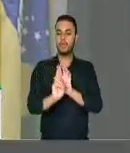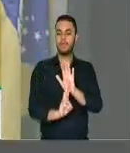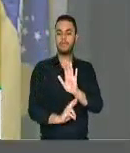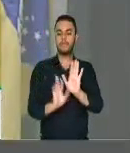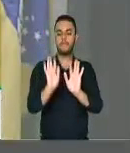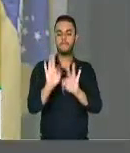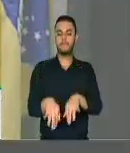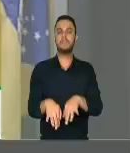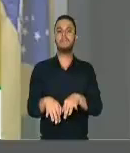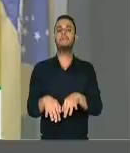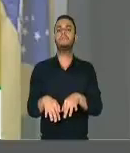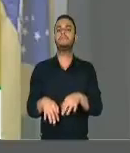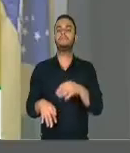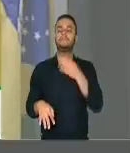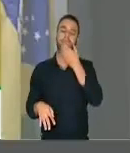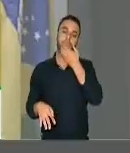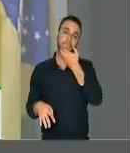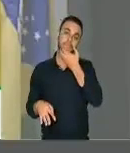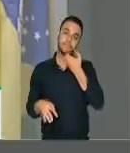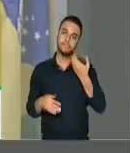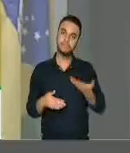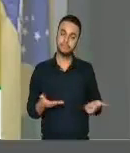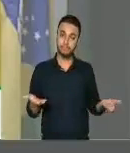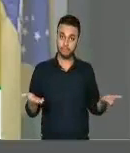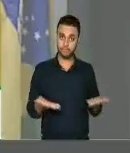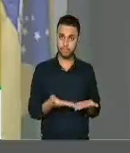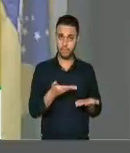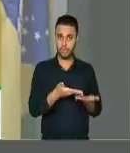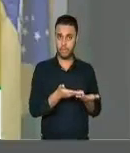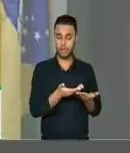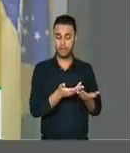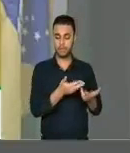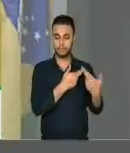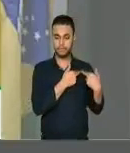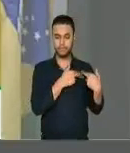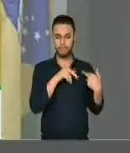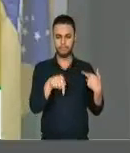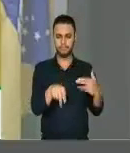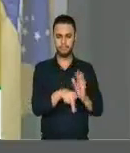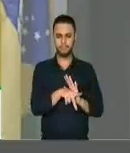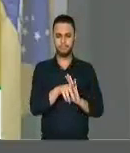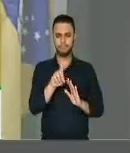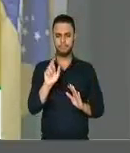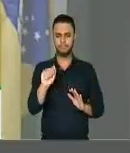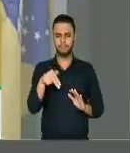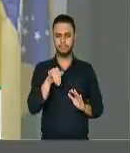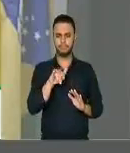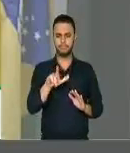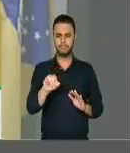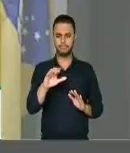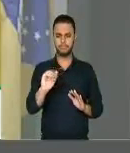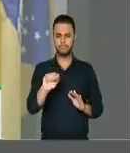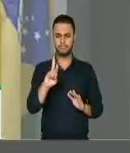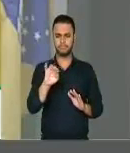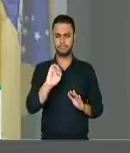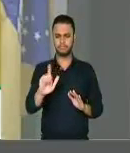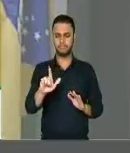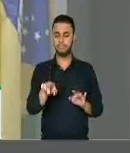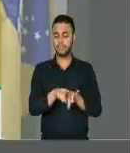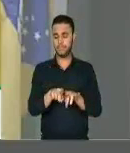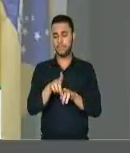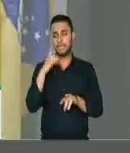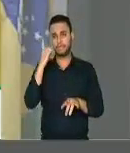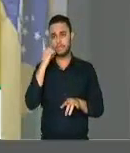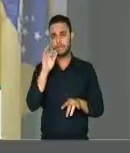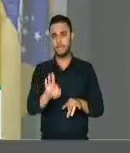relatório final, que é hoje de competência do relator Danilo Cabral, também deputado federal